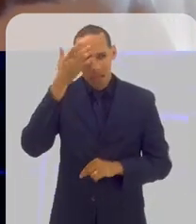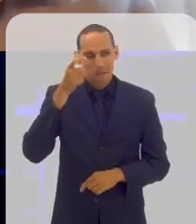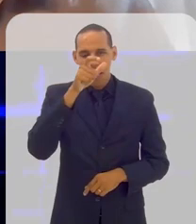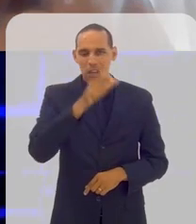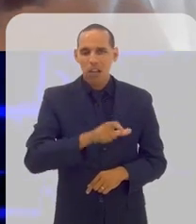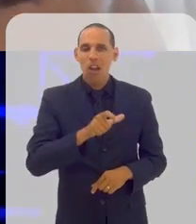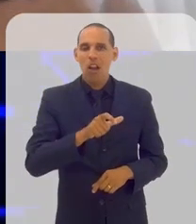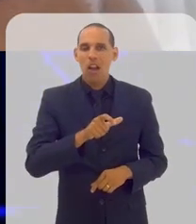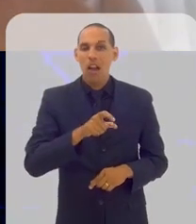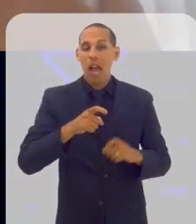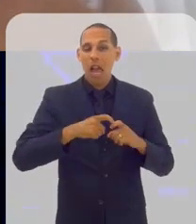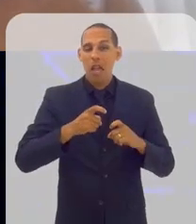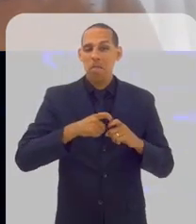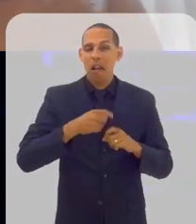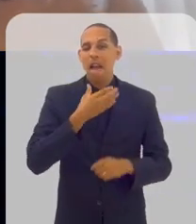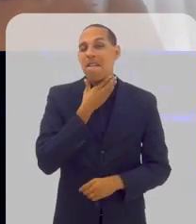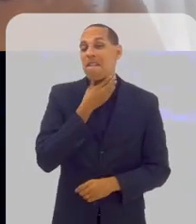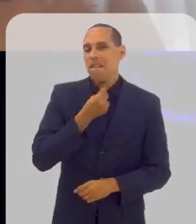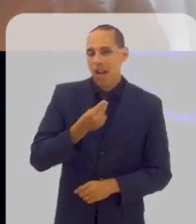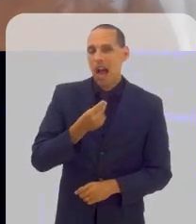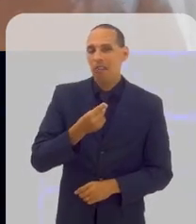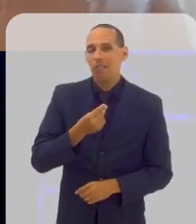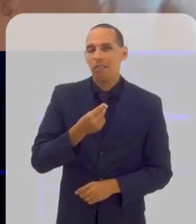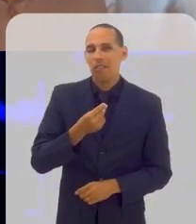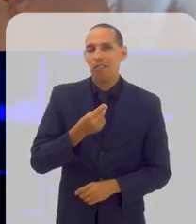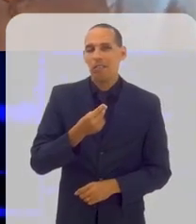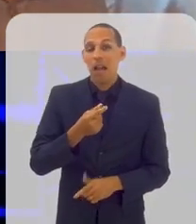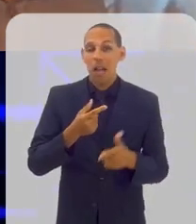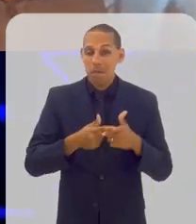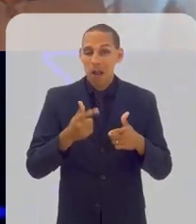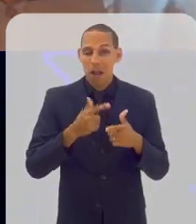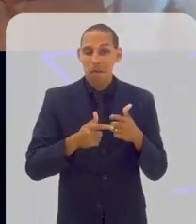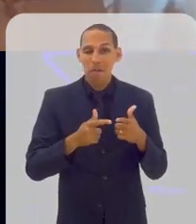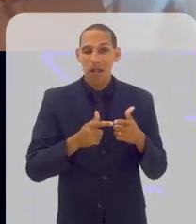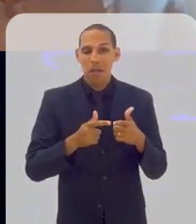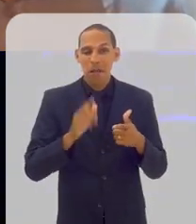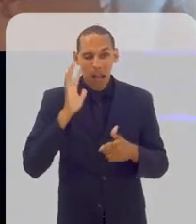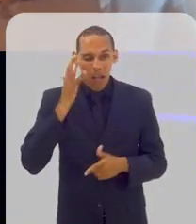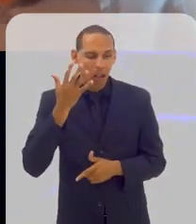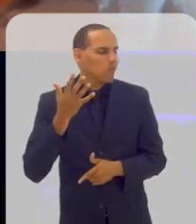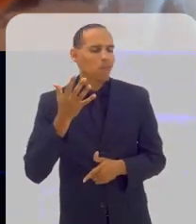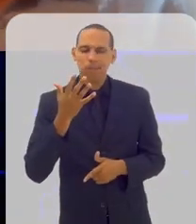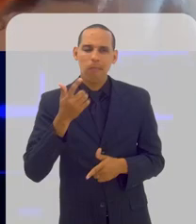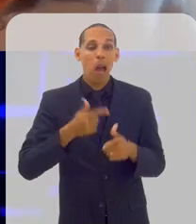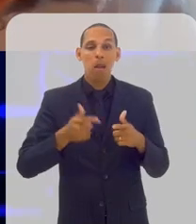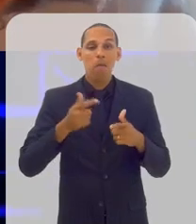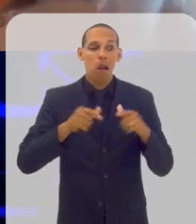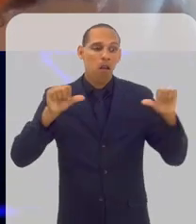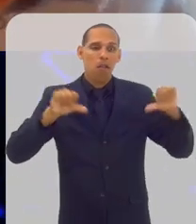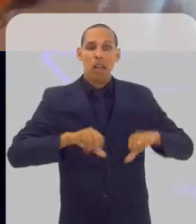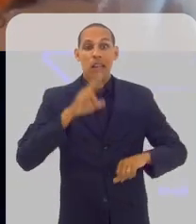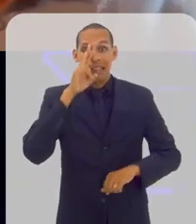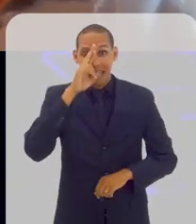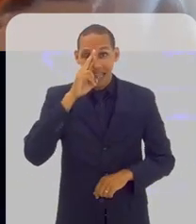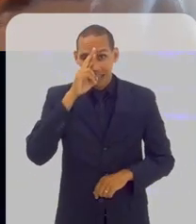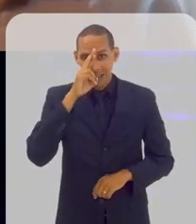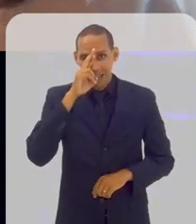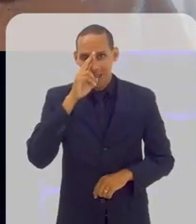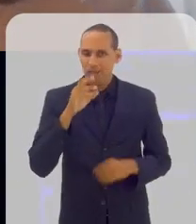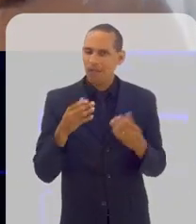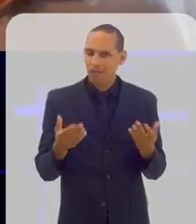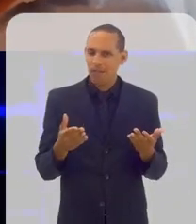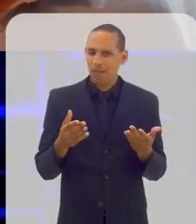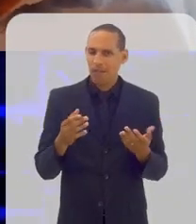alguém exercendo ilegalmente a atividade de medicina e, ao invés de resolver o problema da vida, coloca as pessoas com a vida em